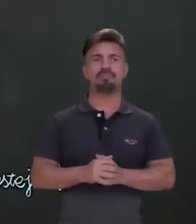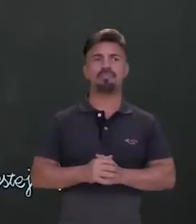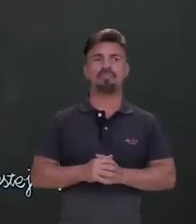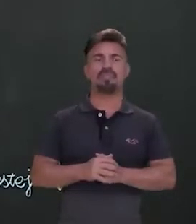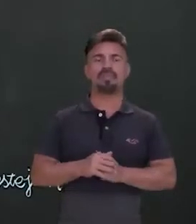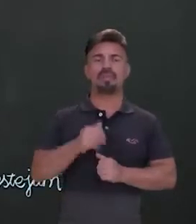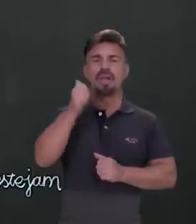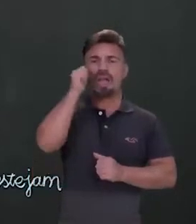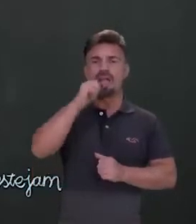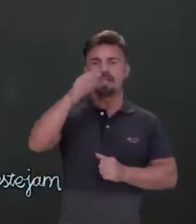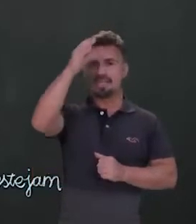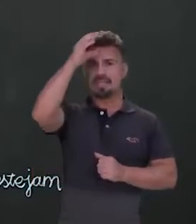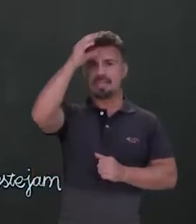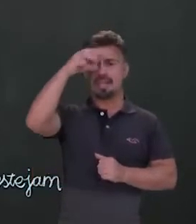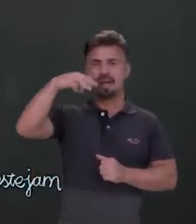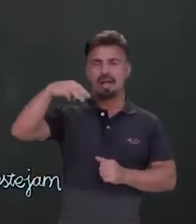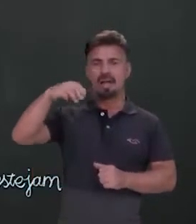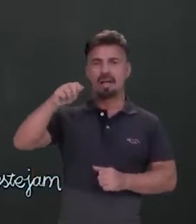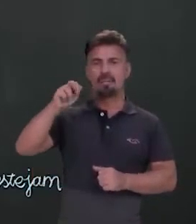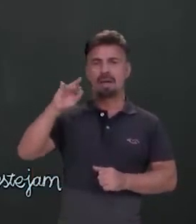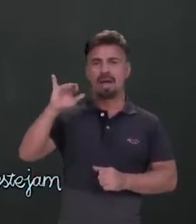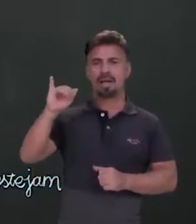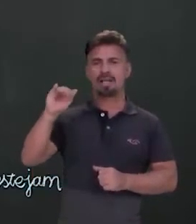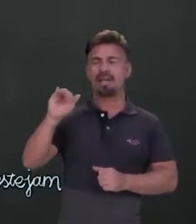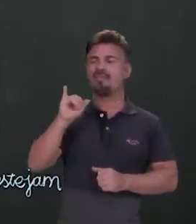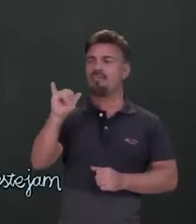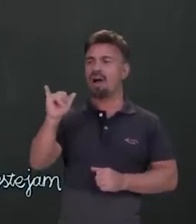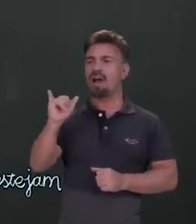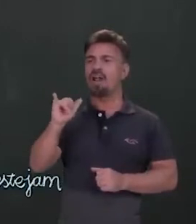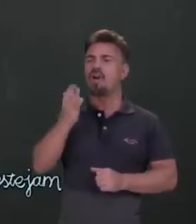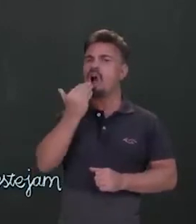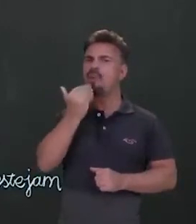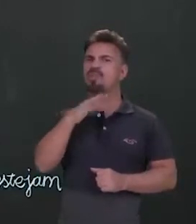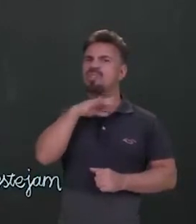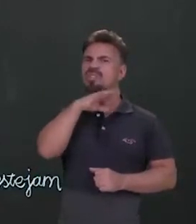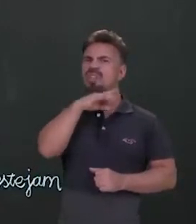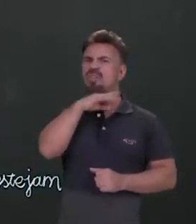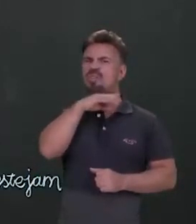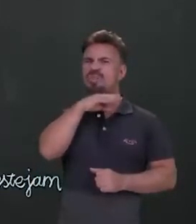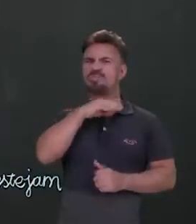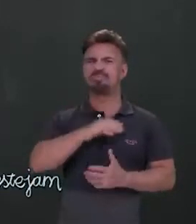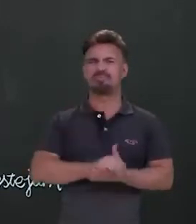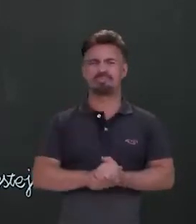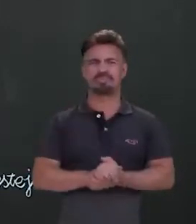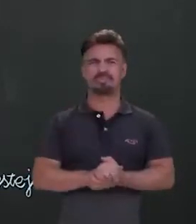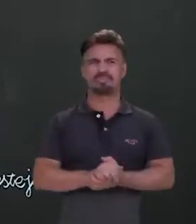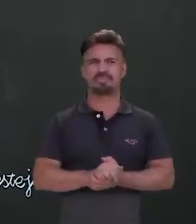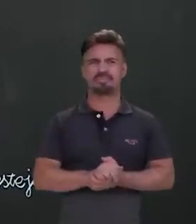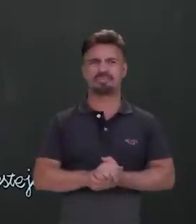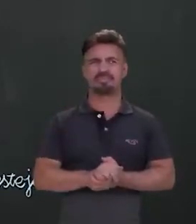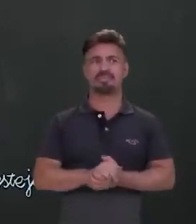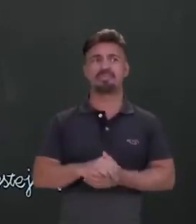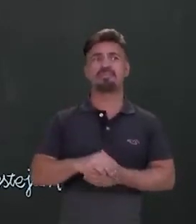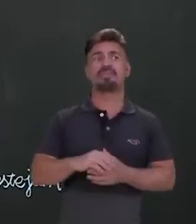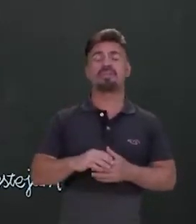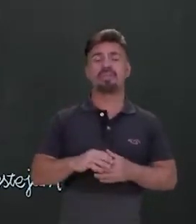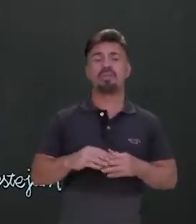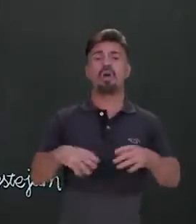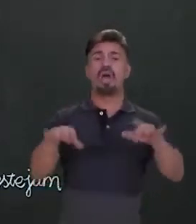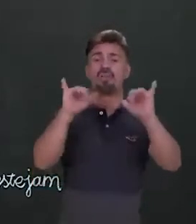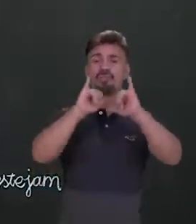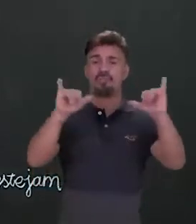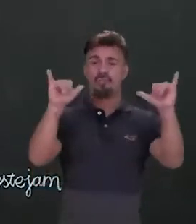Maria disse que o almoço estava ruim. Tia Maria disse isso, ou seja, toda